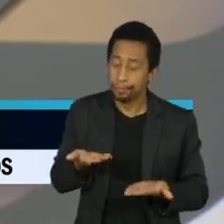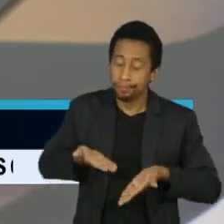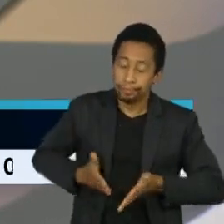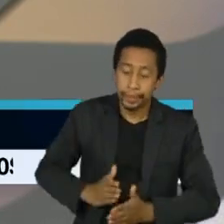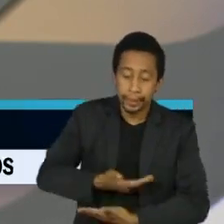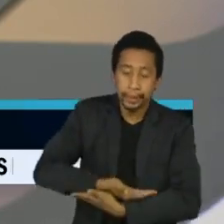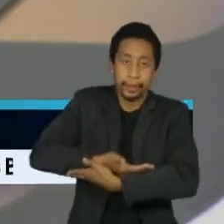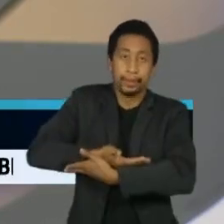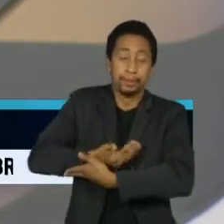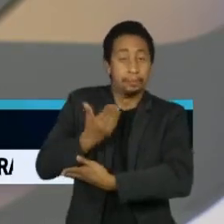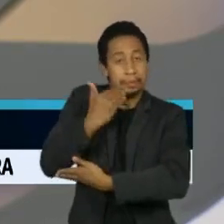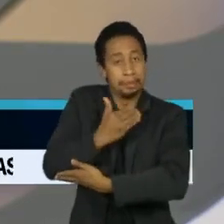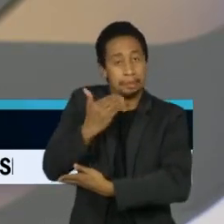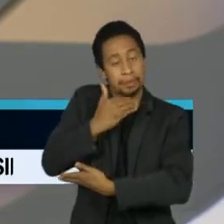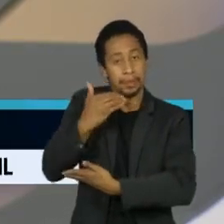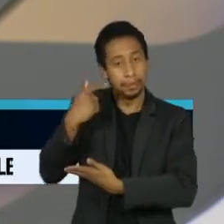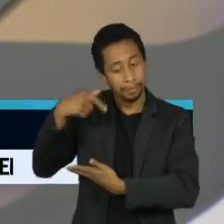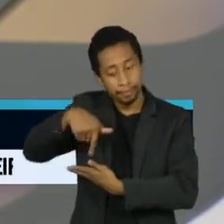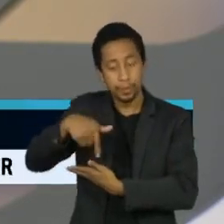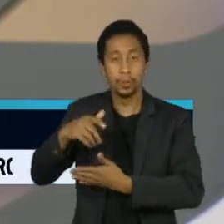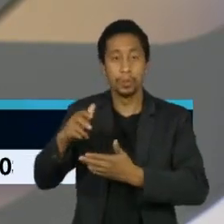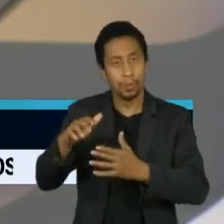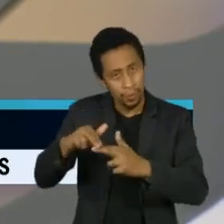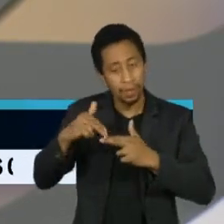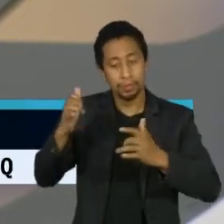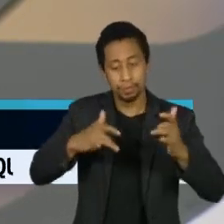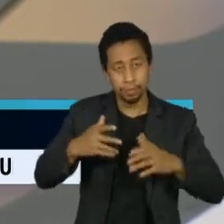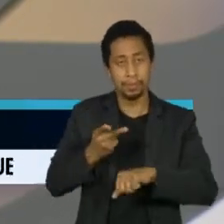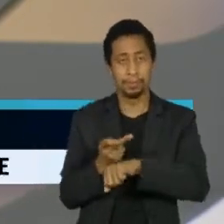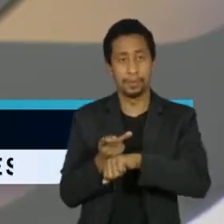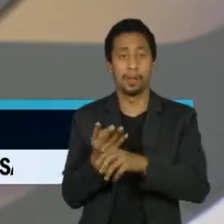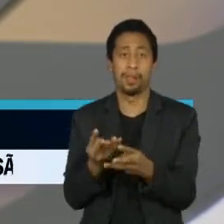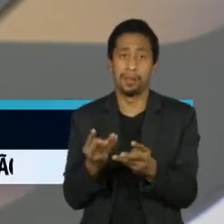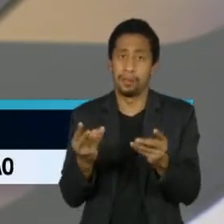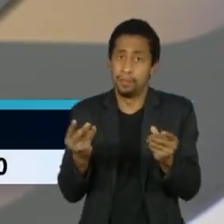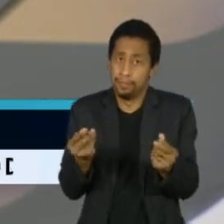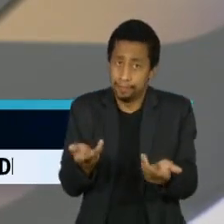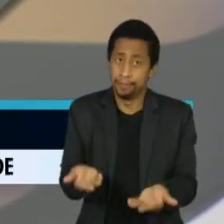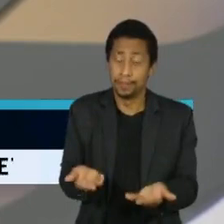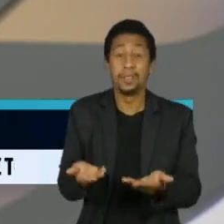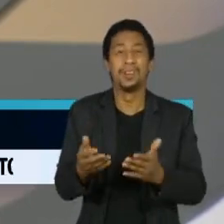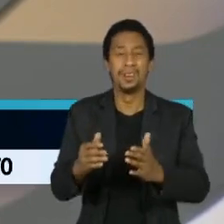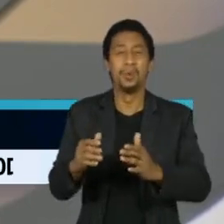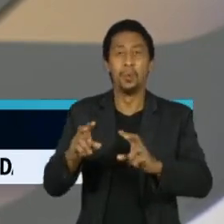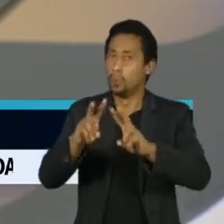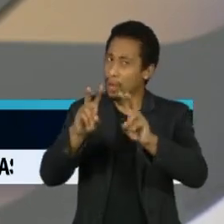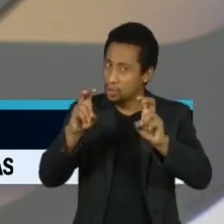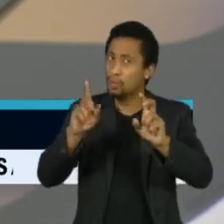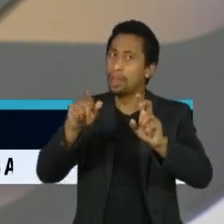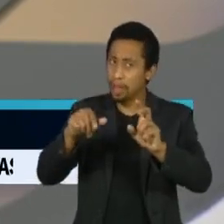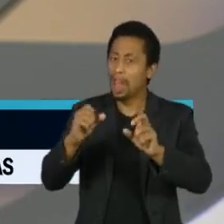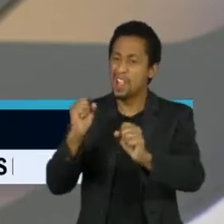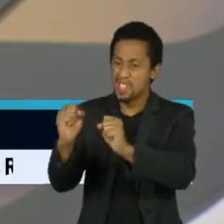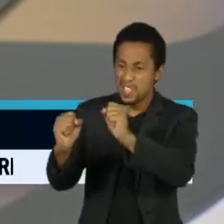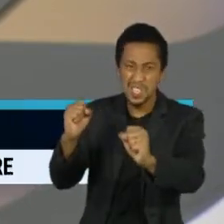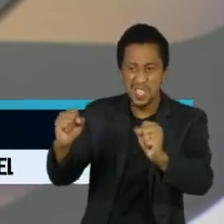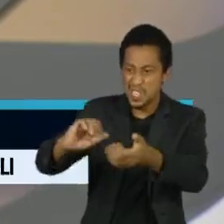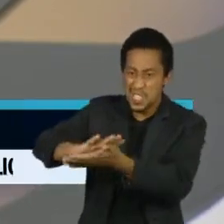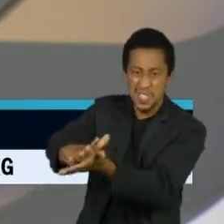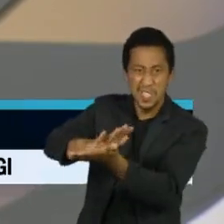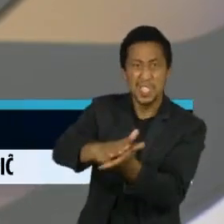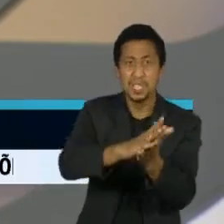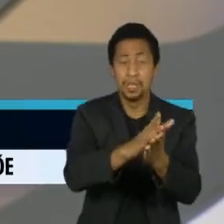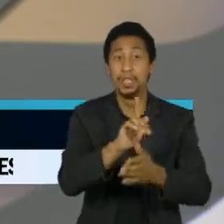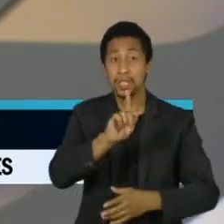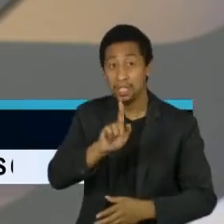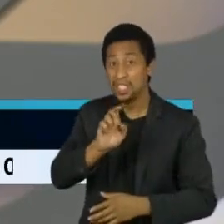sabe? Esses caras aí não gostam de falar em genocídio, mas o que nós estamos fazendo na terra dos índios